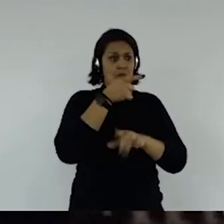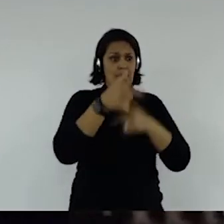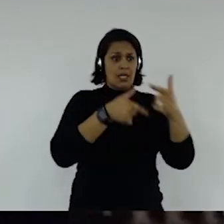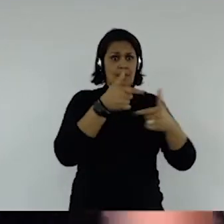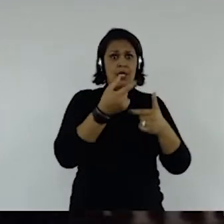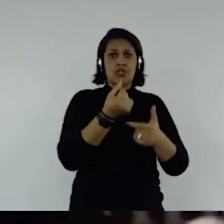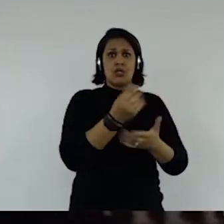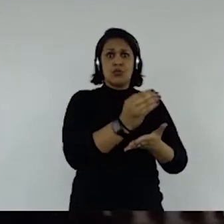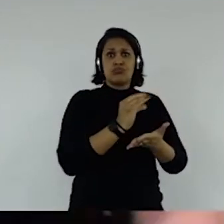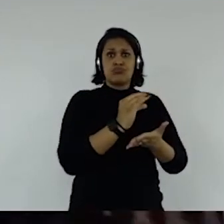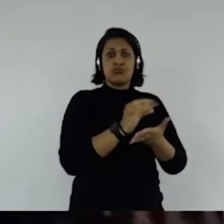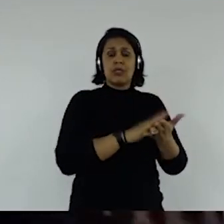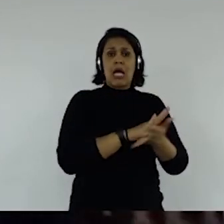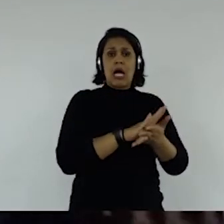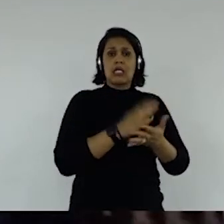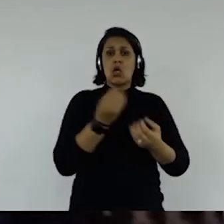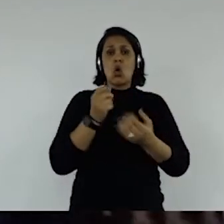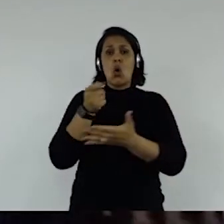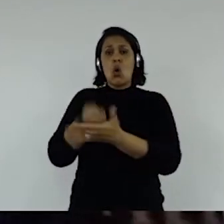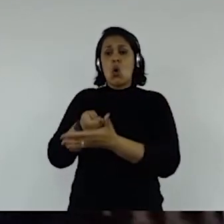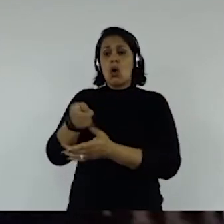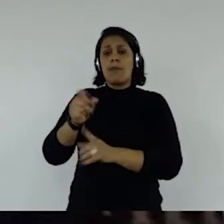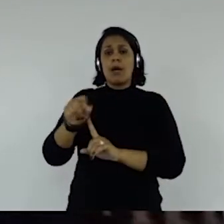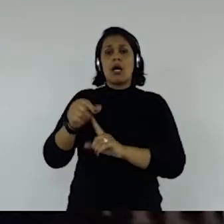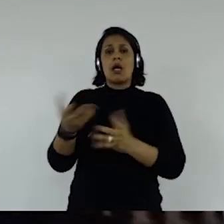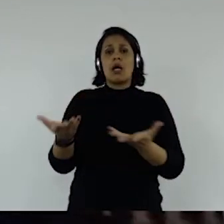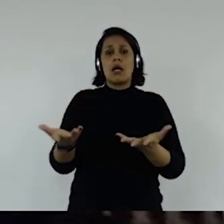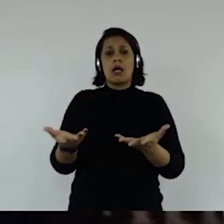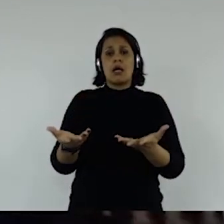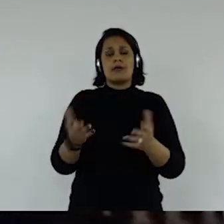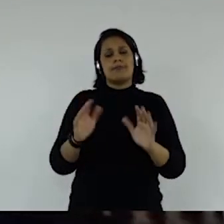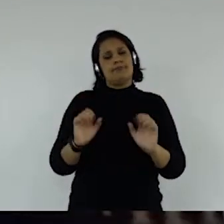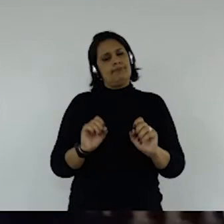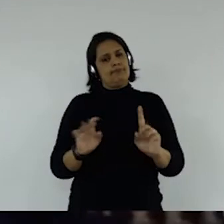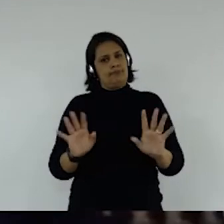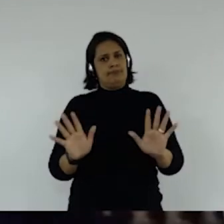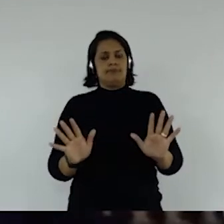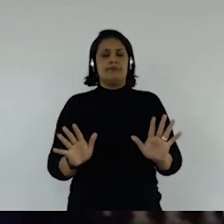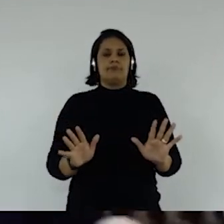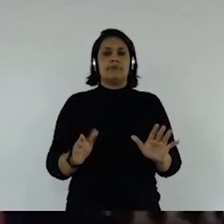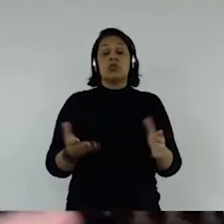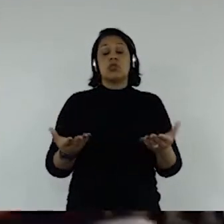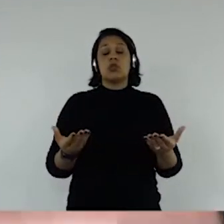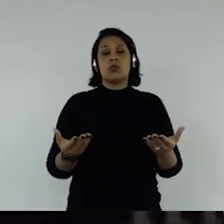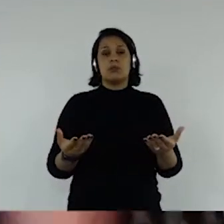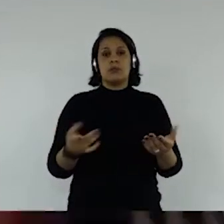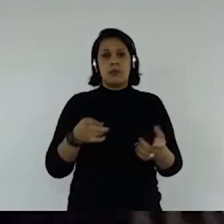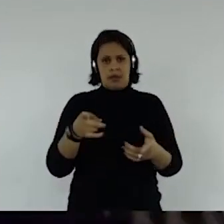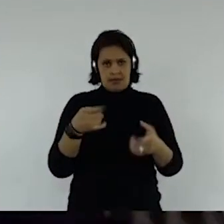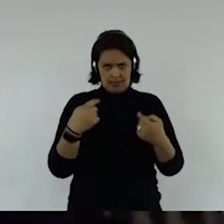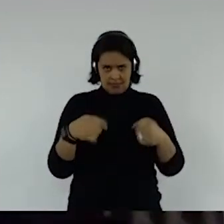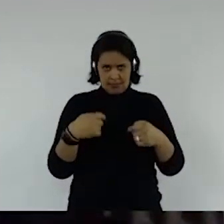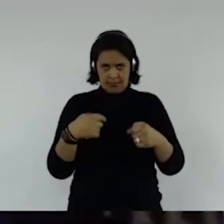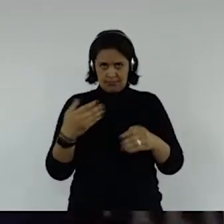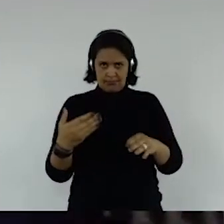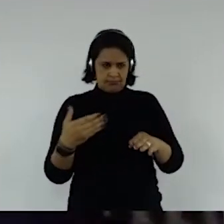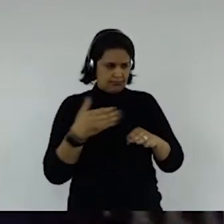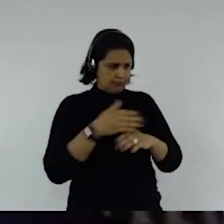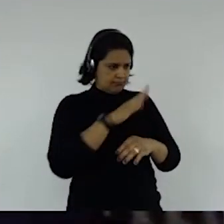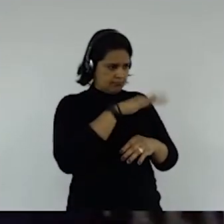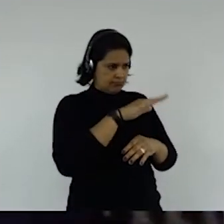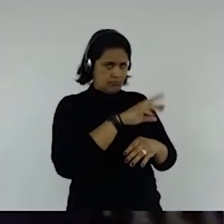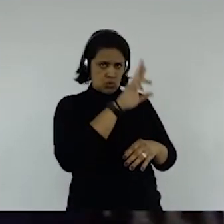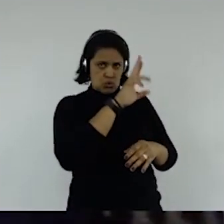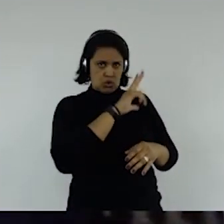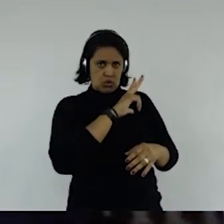ganhar dinheiro algum, como é que ele paga o aluguel dele? Né? É óbvio. E aí? Ele chega para